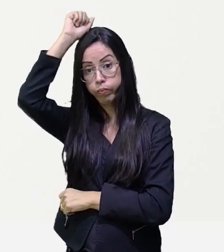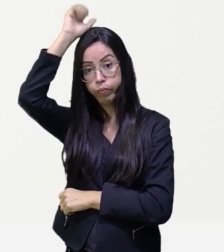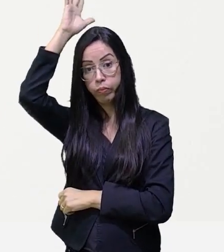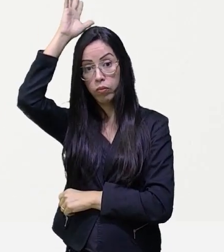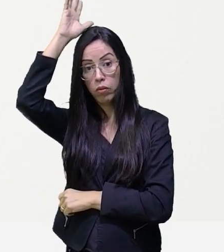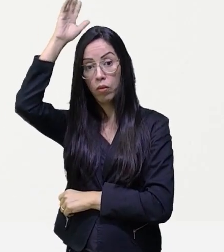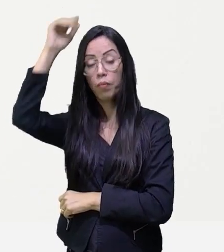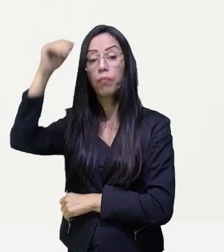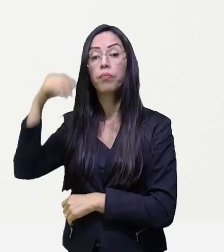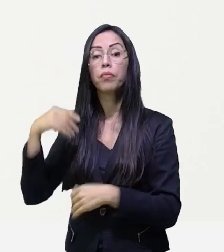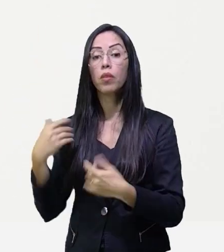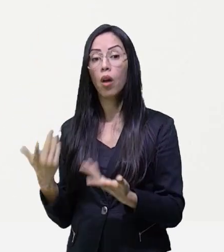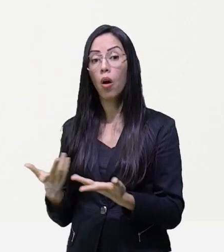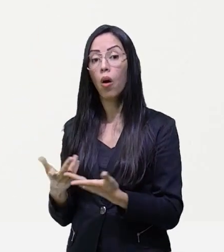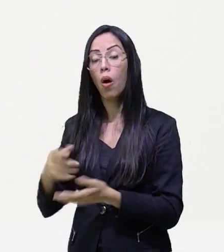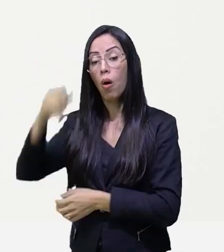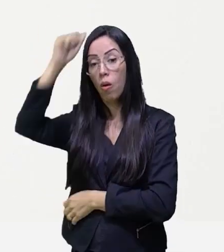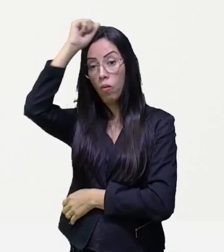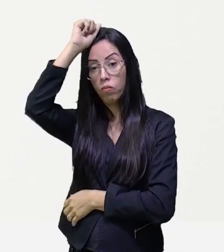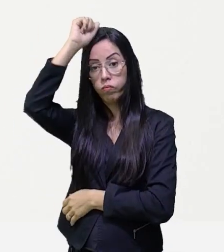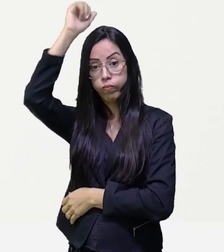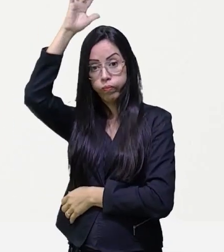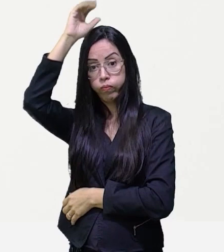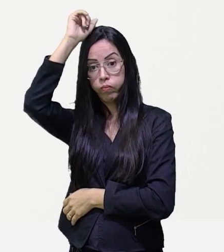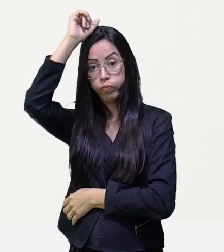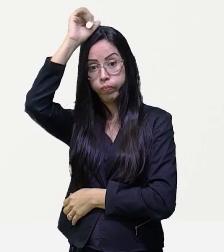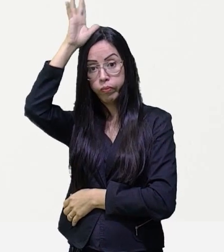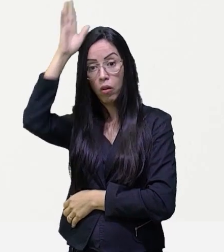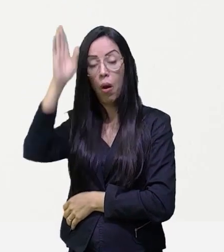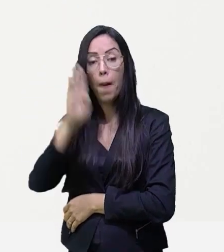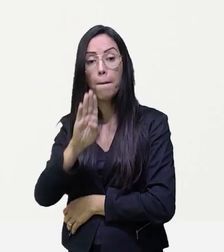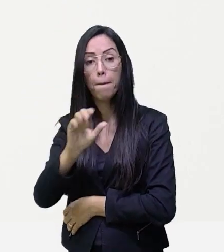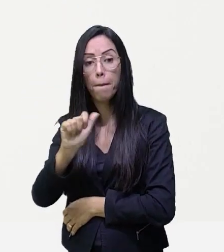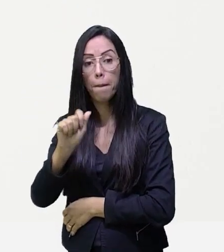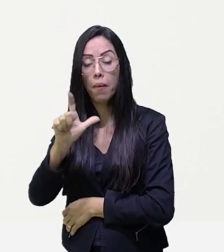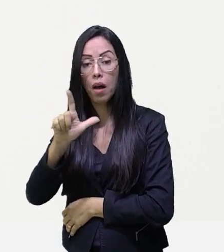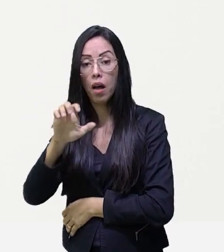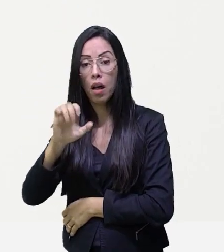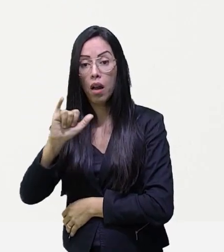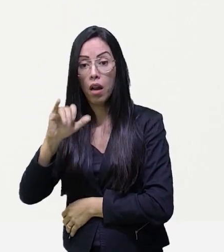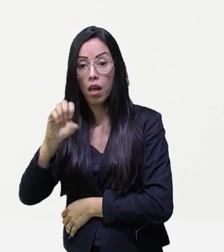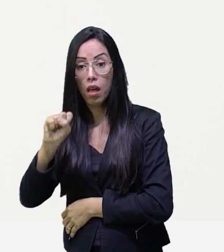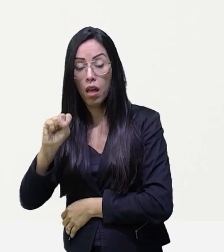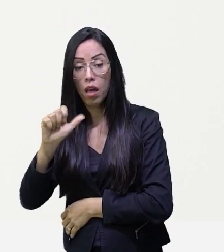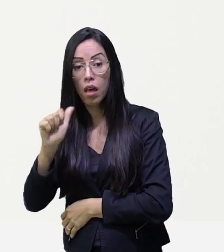As baleias não são peixes. Elas são mamíferos.